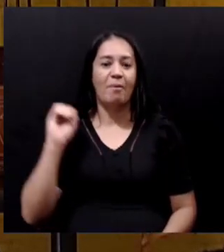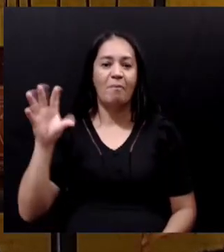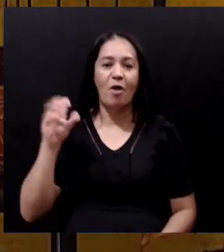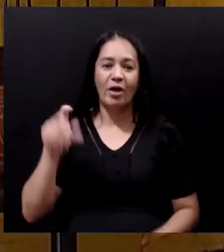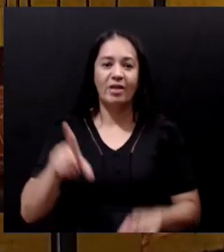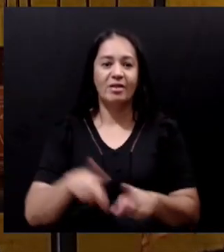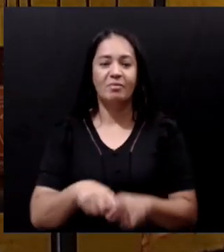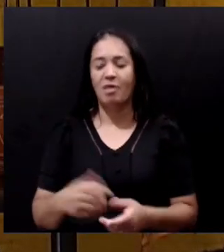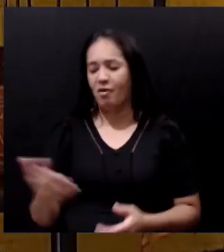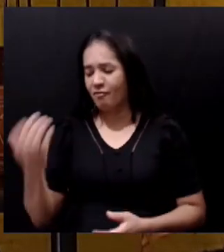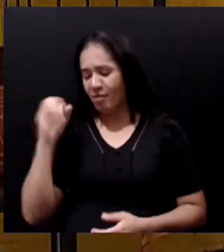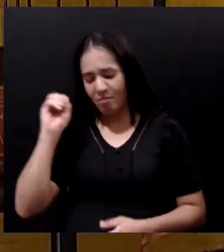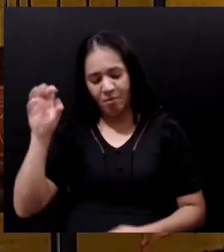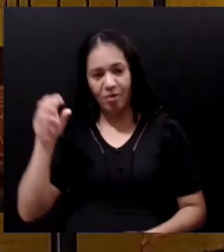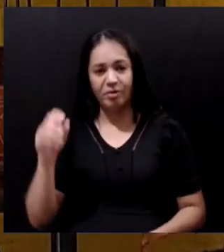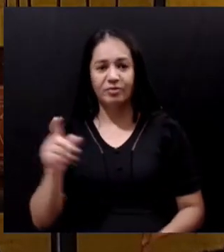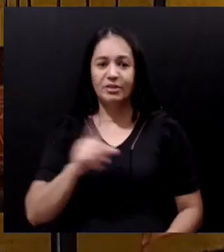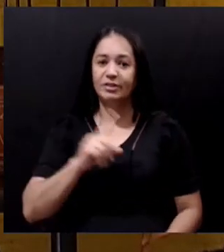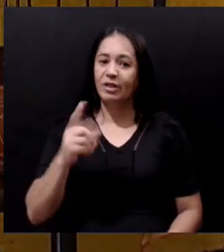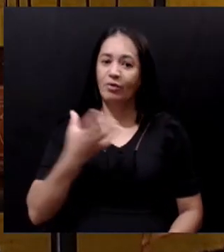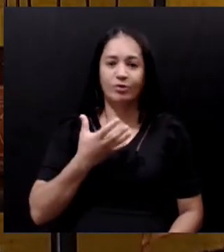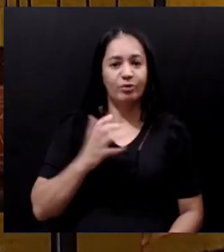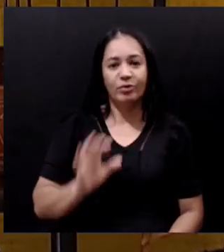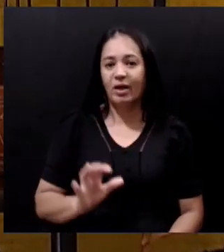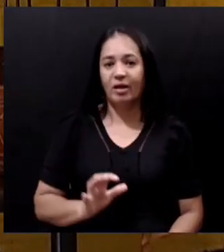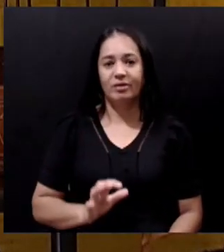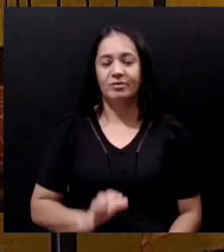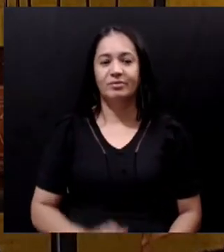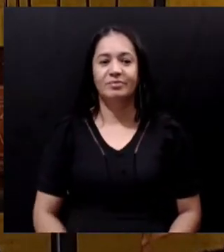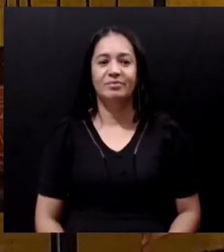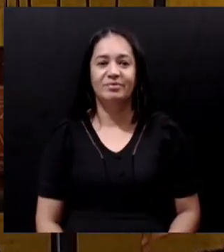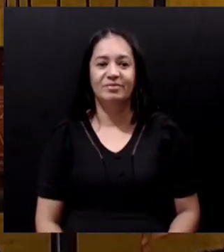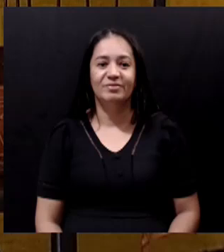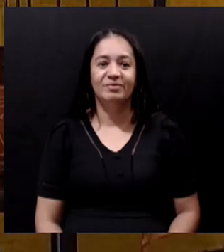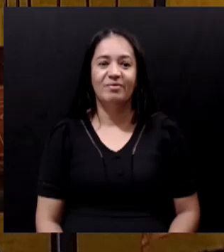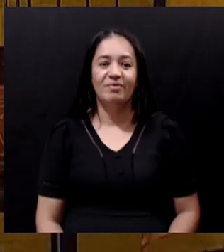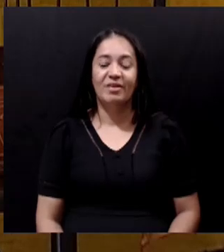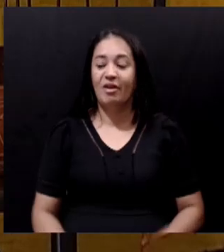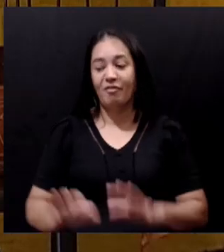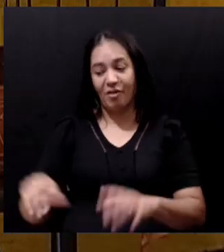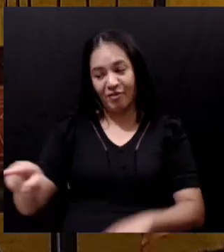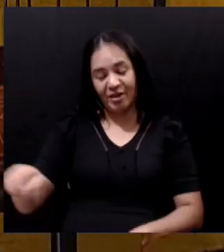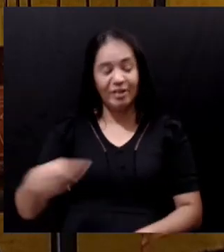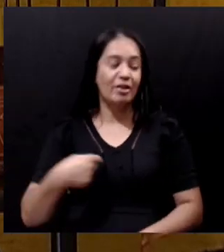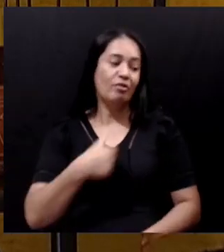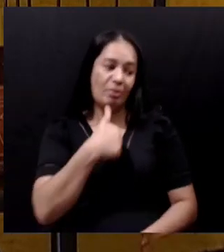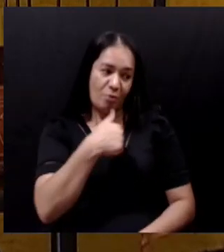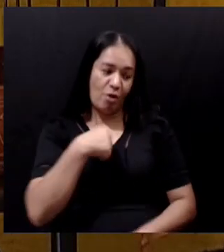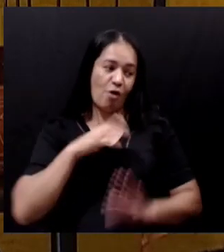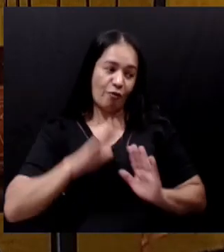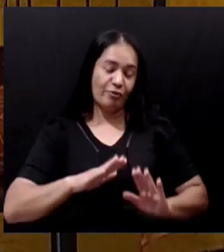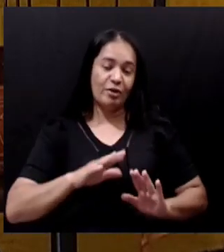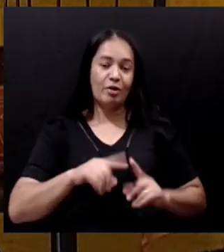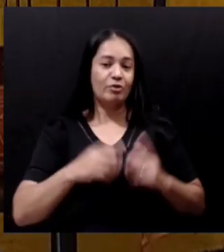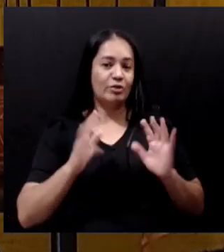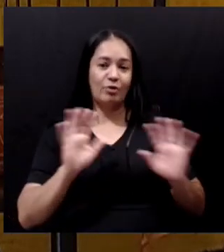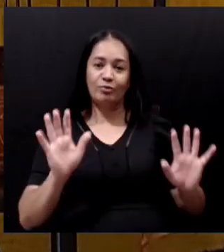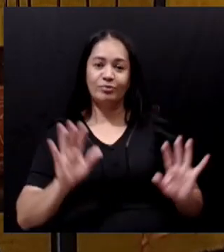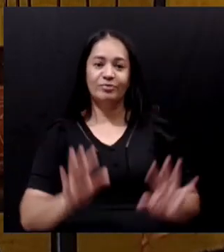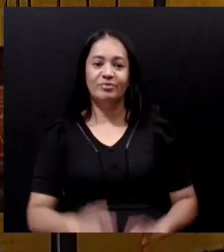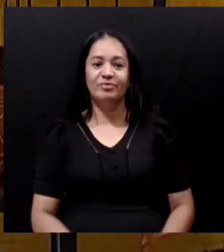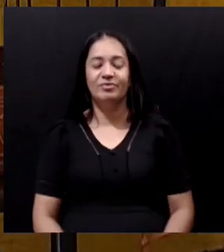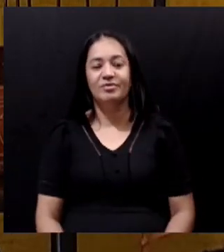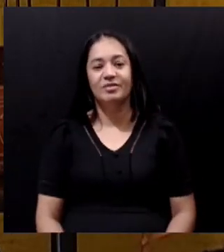Aí eu falei, não quero ir embora. Aí até falou, vai ficar? E eu disse, então eu fico, mas eu não quero ir embora. Vocês já estavam aqui há quanto tempo? A gente já